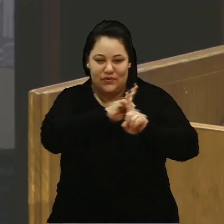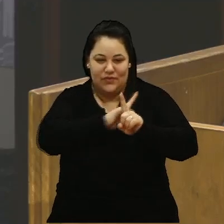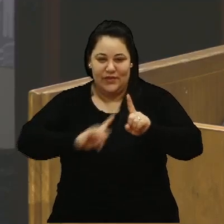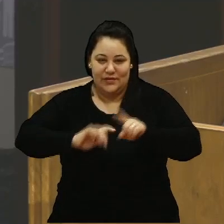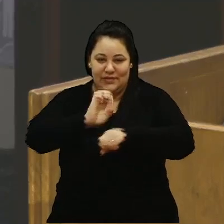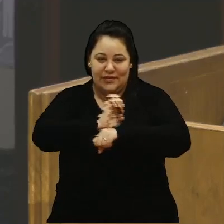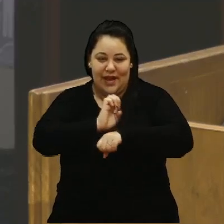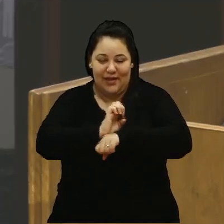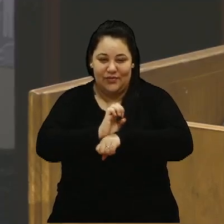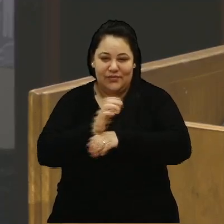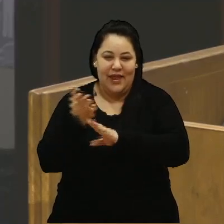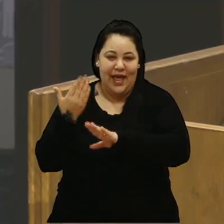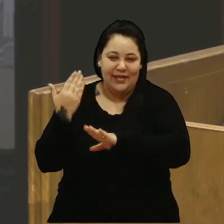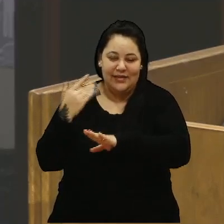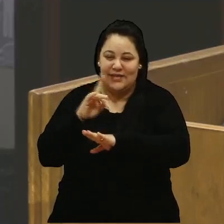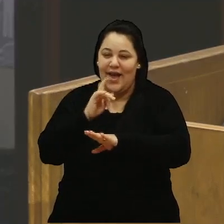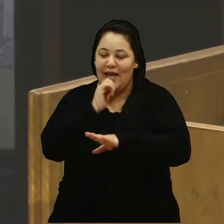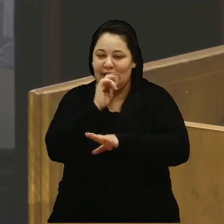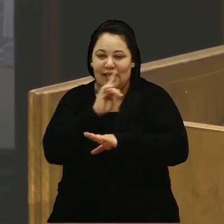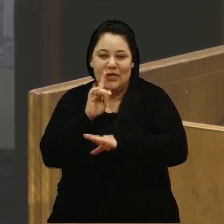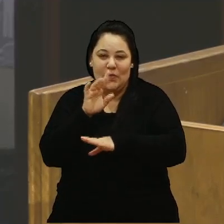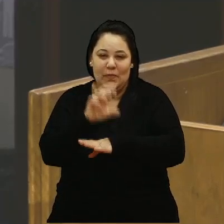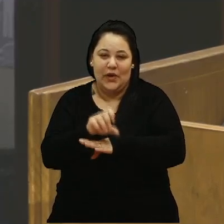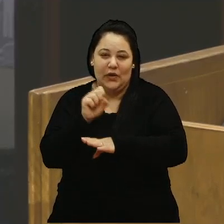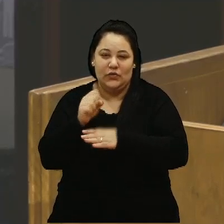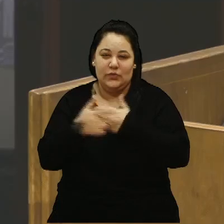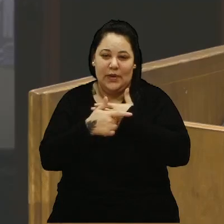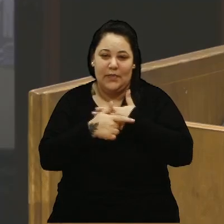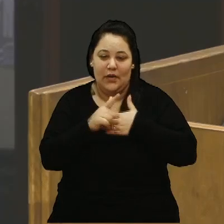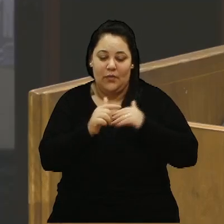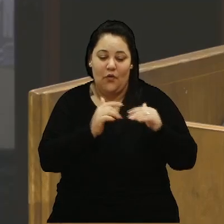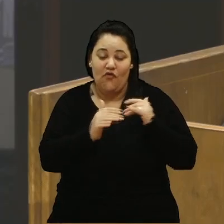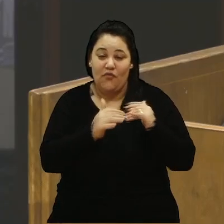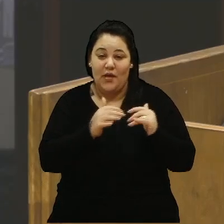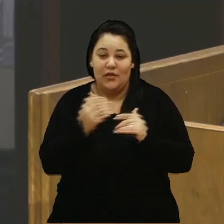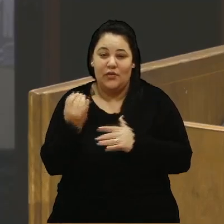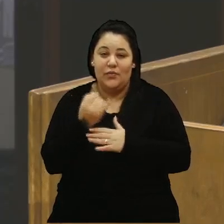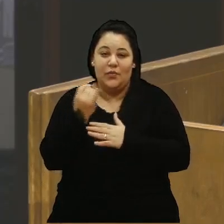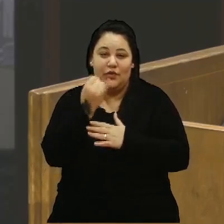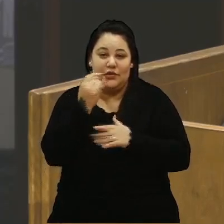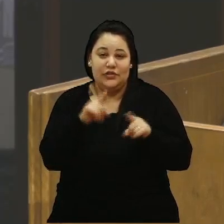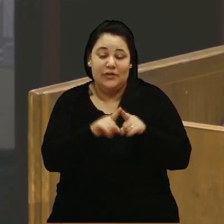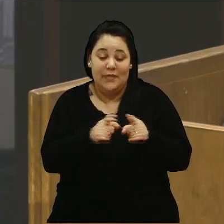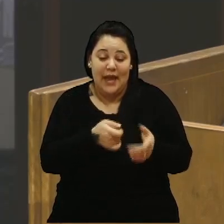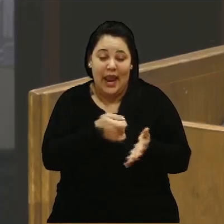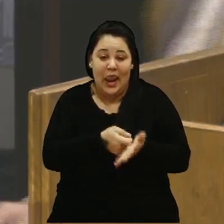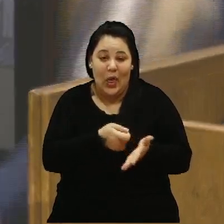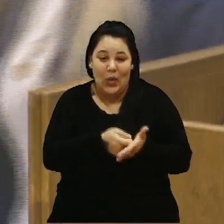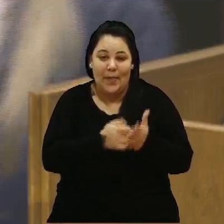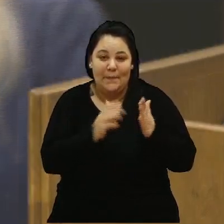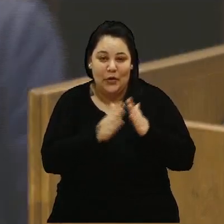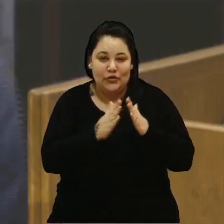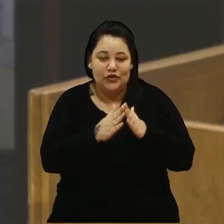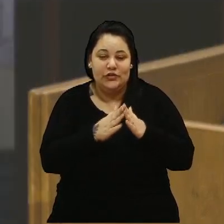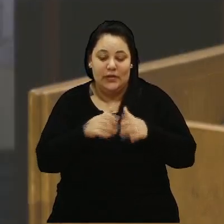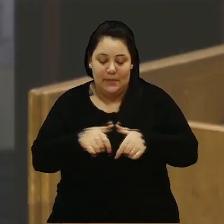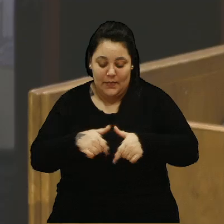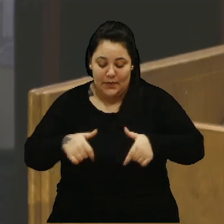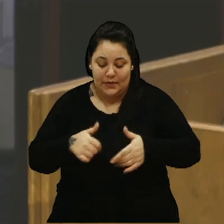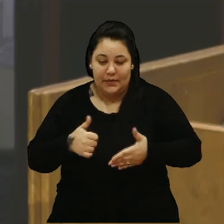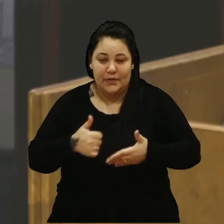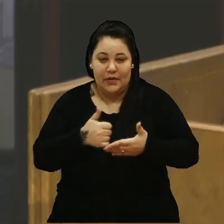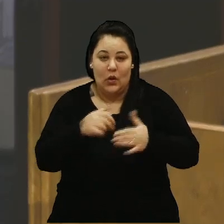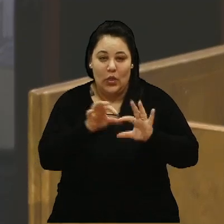papel. Então, um movimento muito importante, um movimento pela luta pela moradia, patrocinado também pela União de